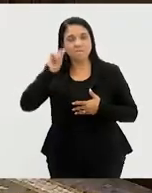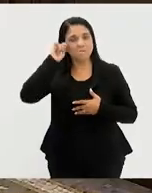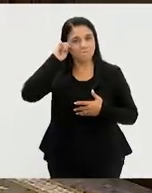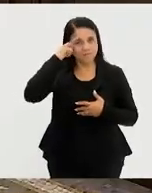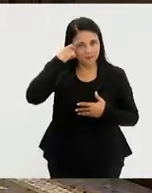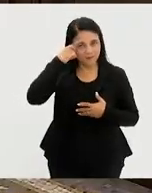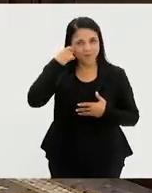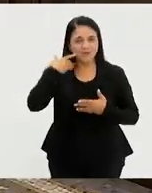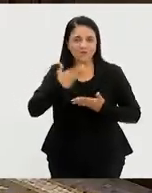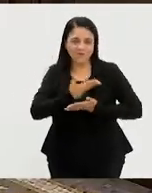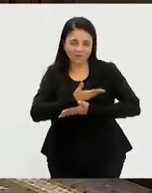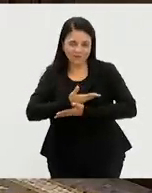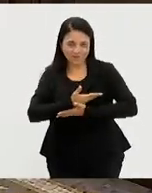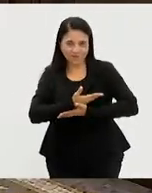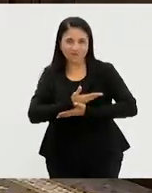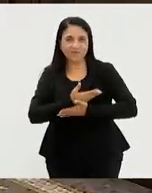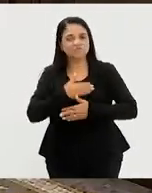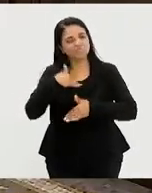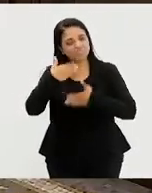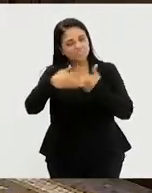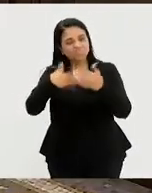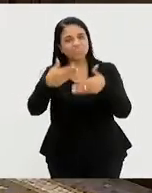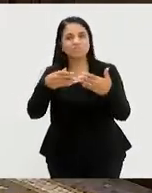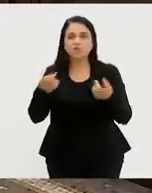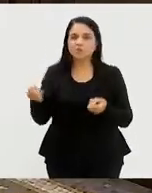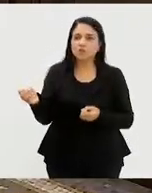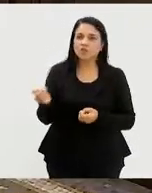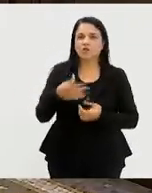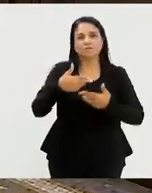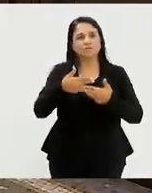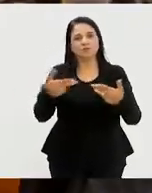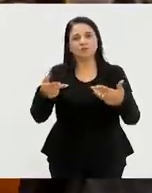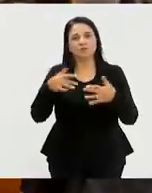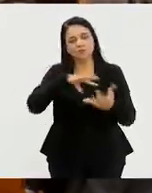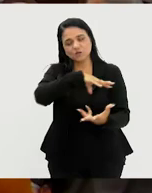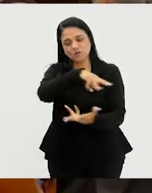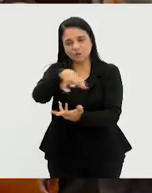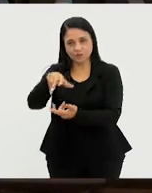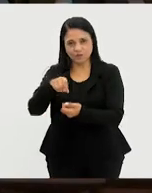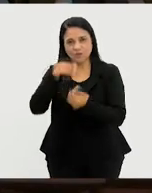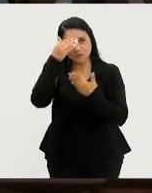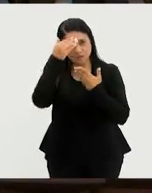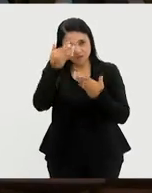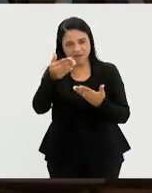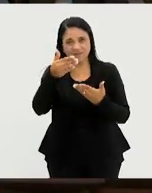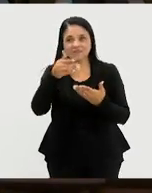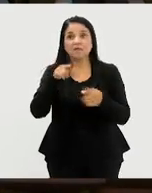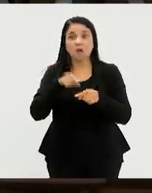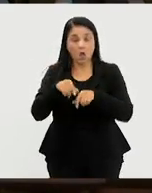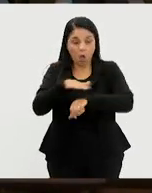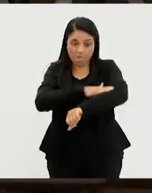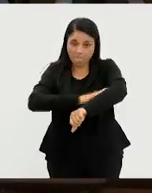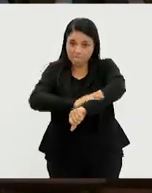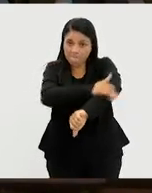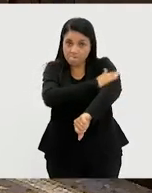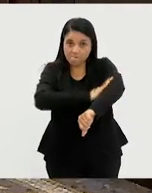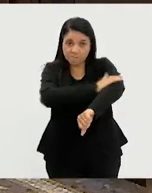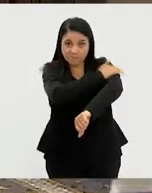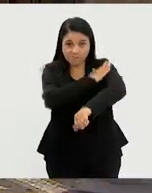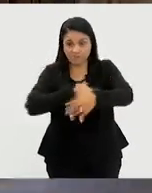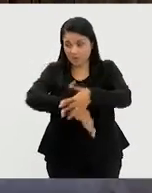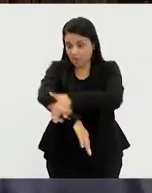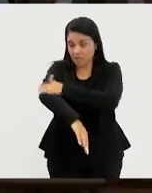construir também Novos Rumos para esse mundo muito obrigada tiju e usa repelente hein Por favor usando